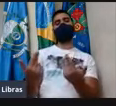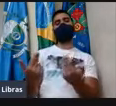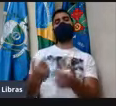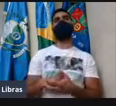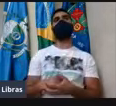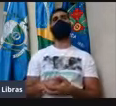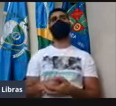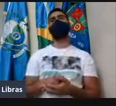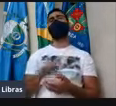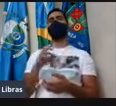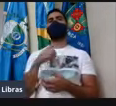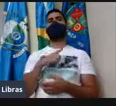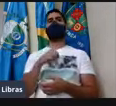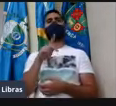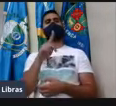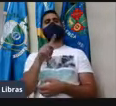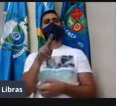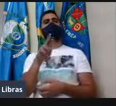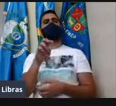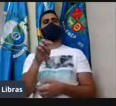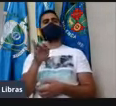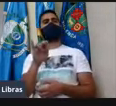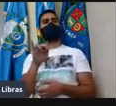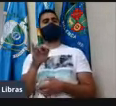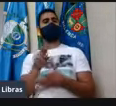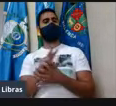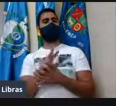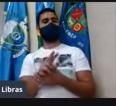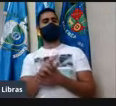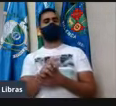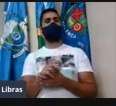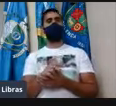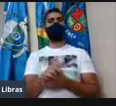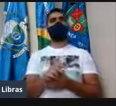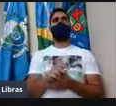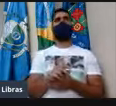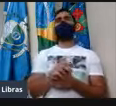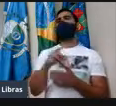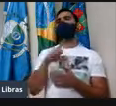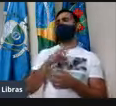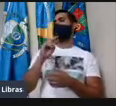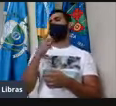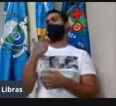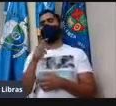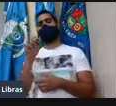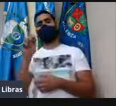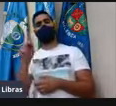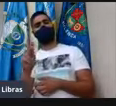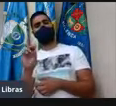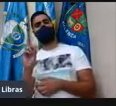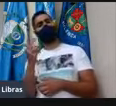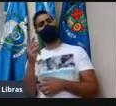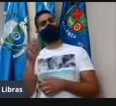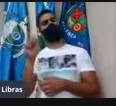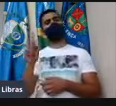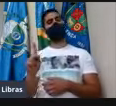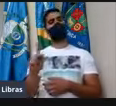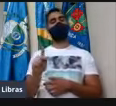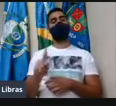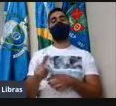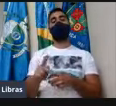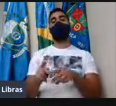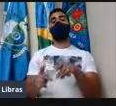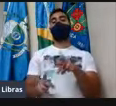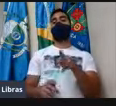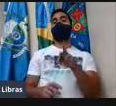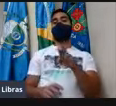só o pré-vivalência na condição de repassa ou não repassa, aplica ou não aplica, aposenta ou não aposenta. O pré-vivalência